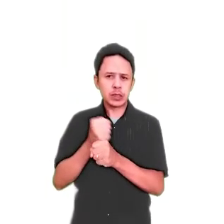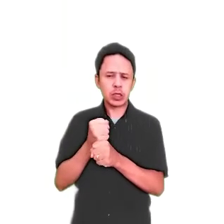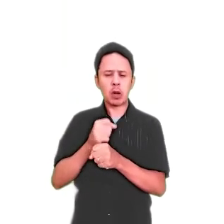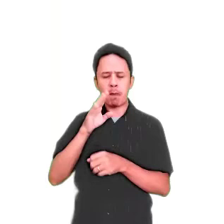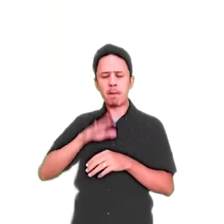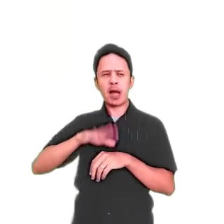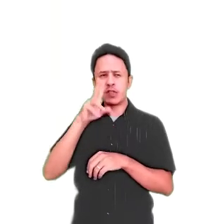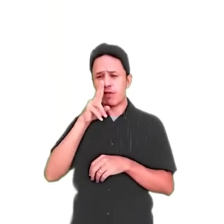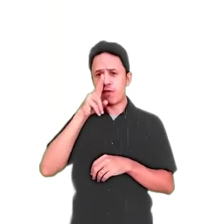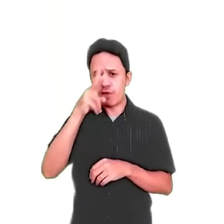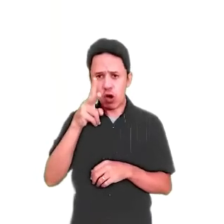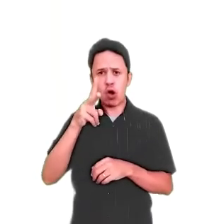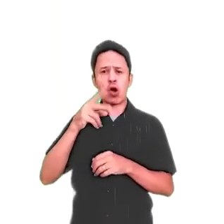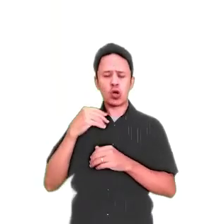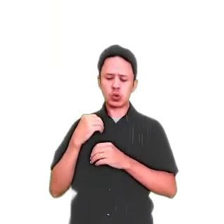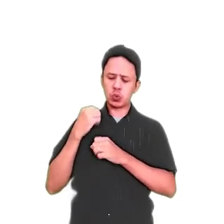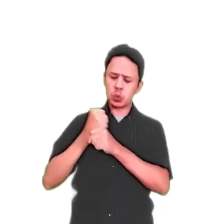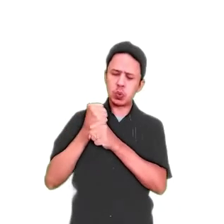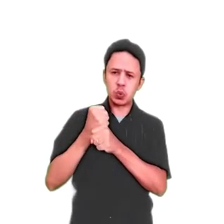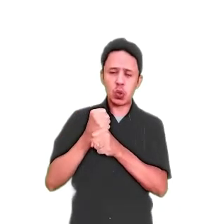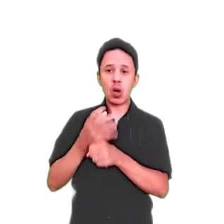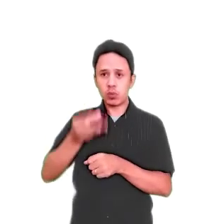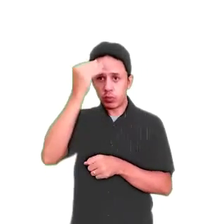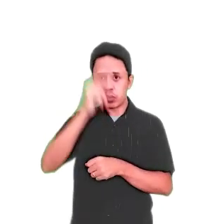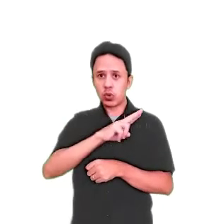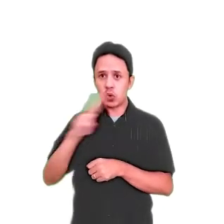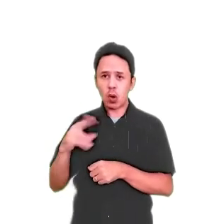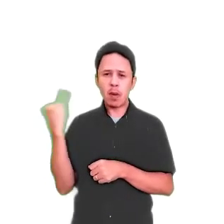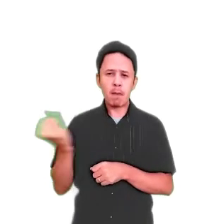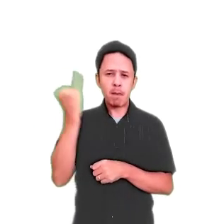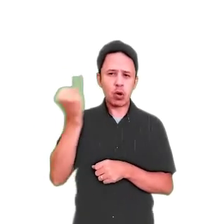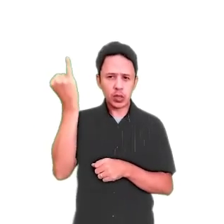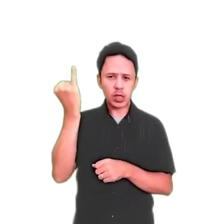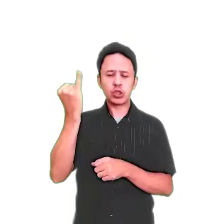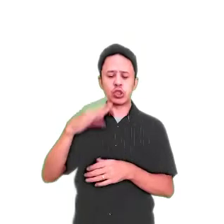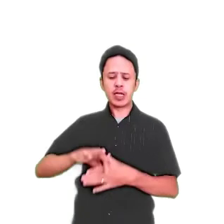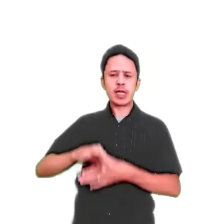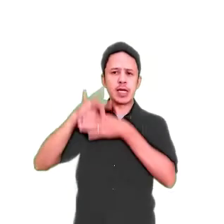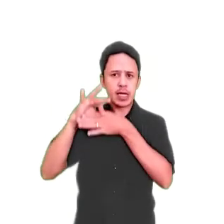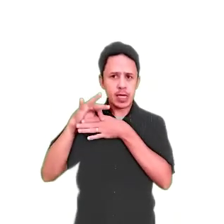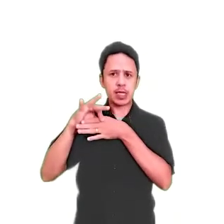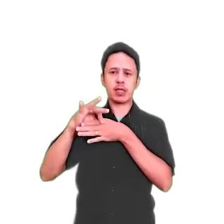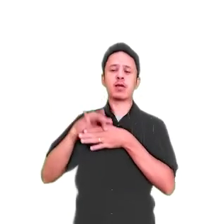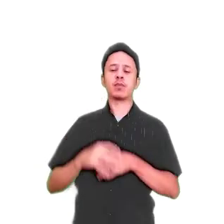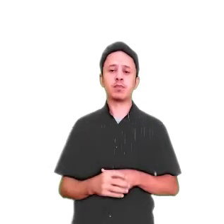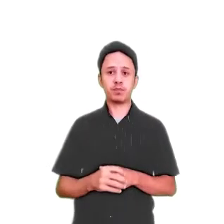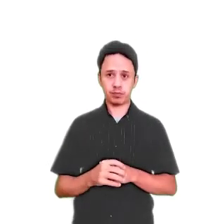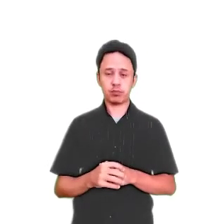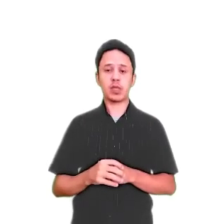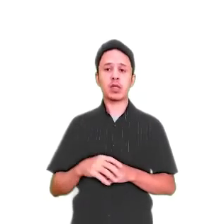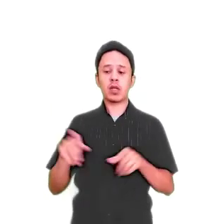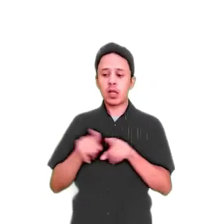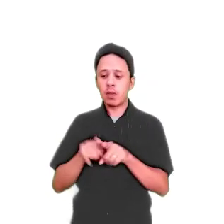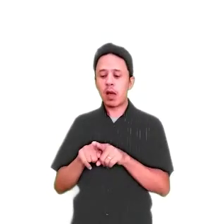intensa em 1642, quando Oliver Cromwell, guarda esse nome porque ele é muito importante, um líder puritano, convocou a base da pequena